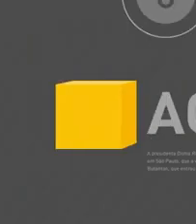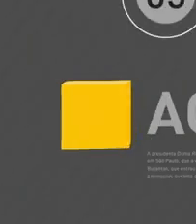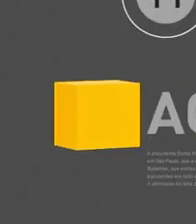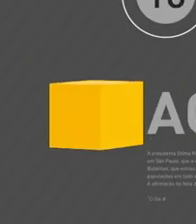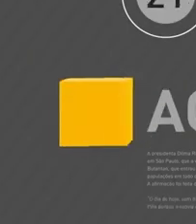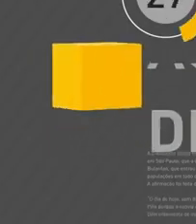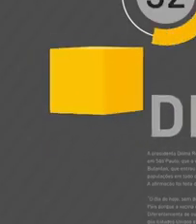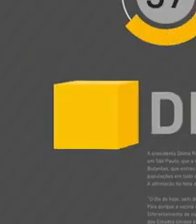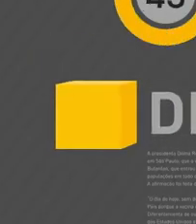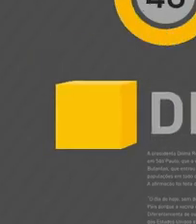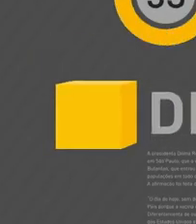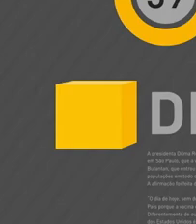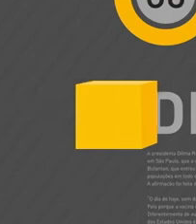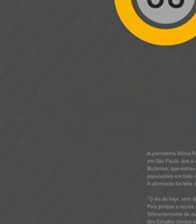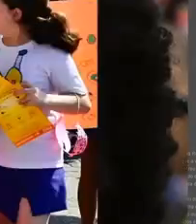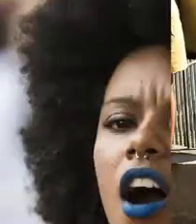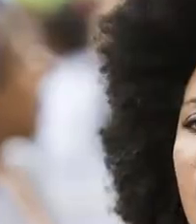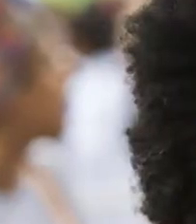Tchau!